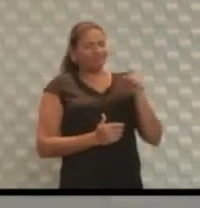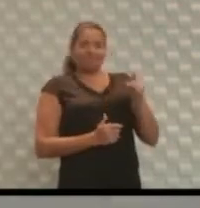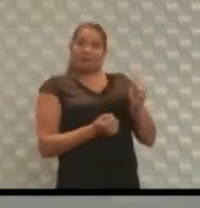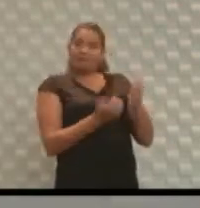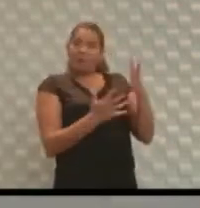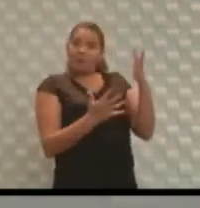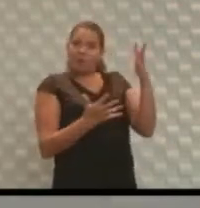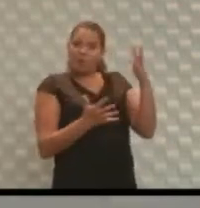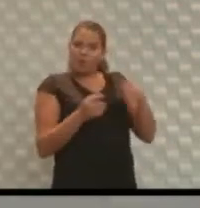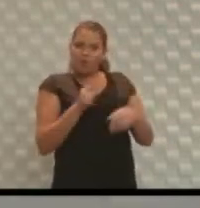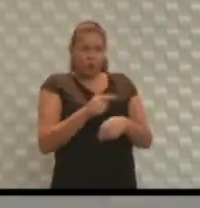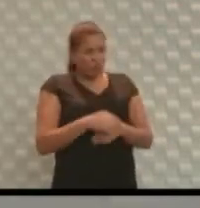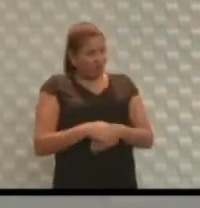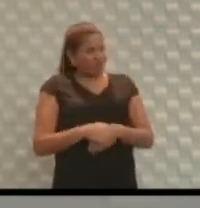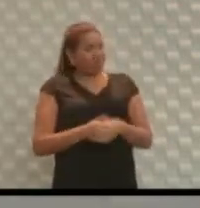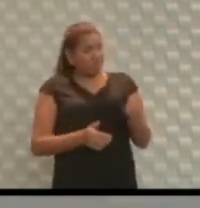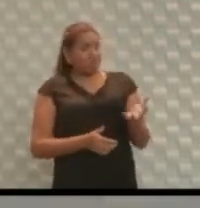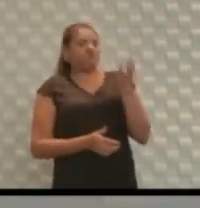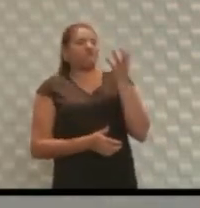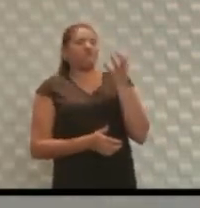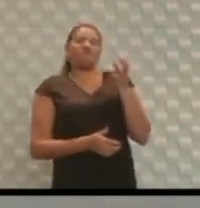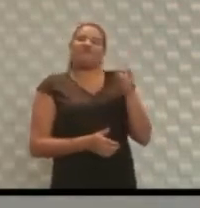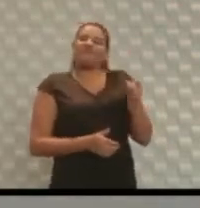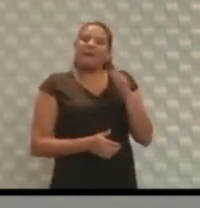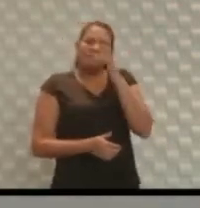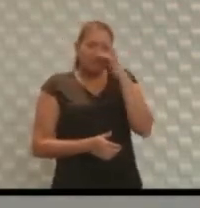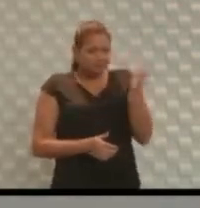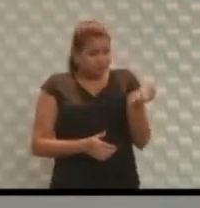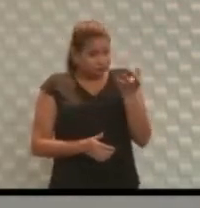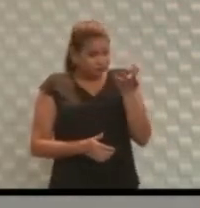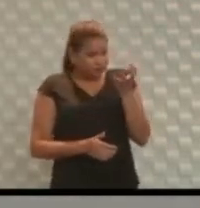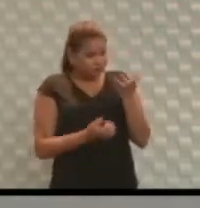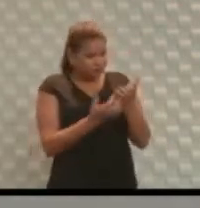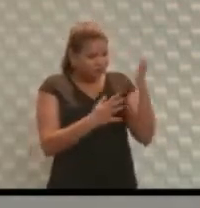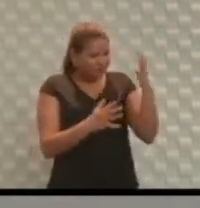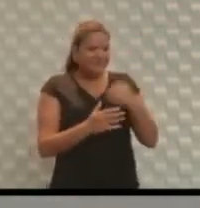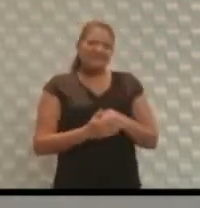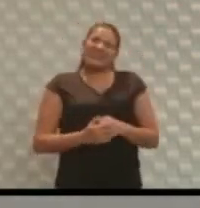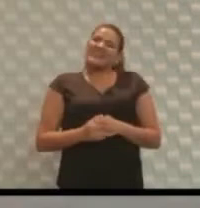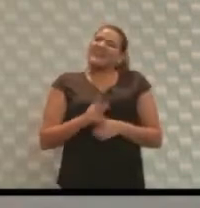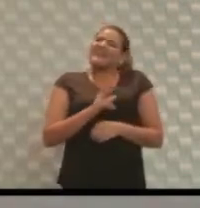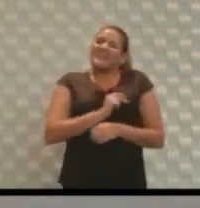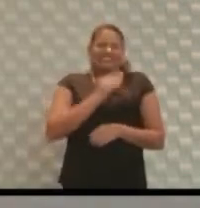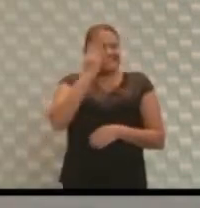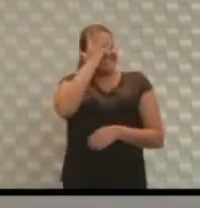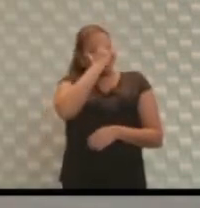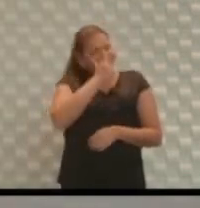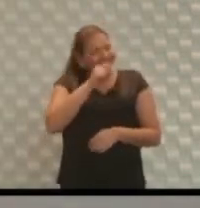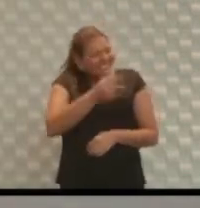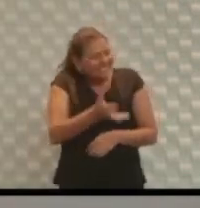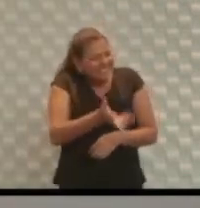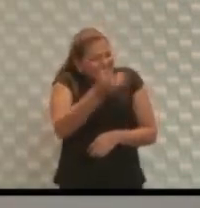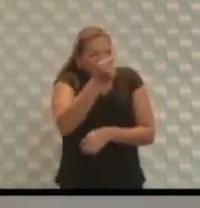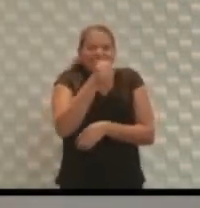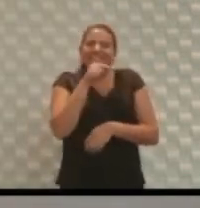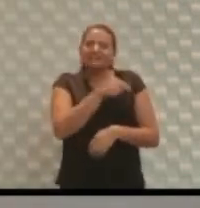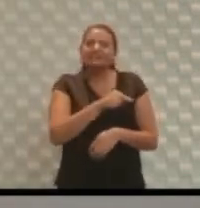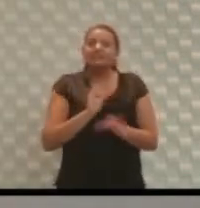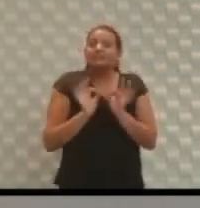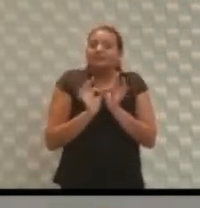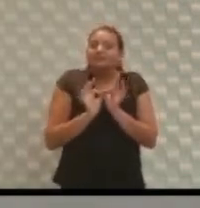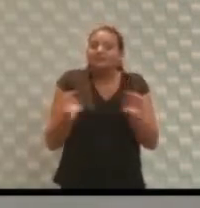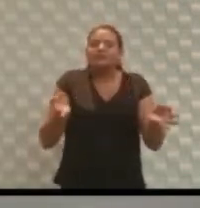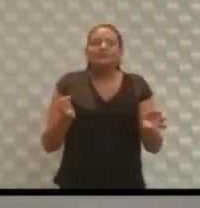a planta ficou viçosa, ficou bonita, ficou brilhante. Eu falei, Deus, que coisa linda, olha que maravilha. Com